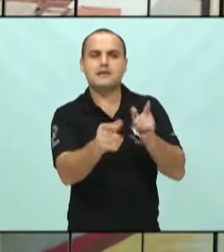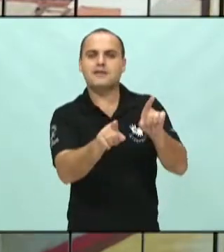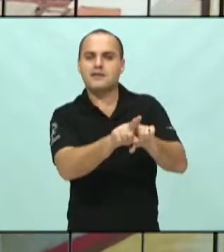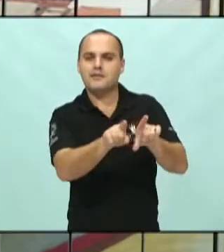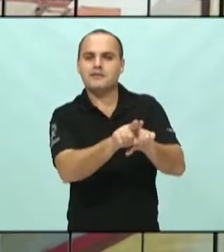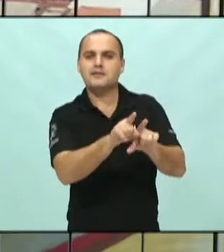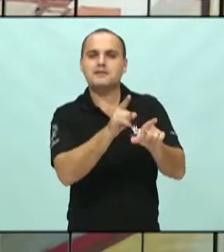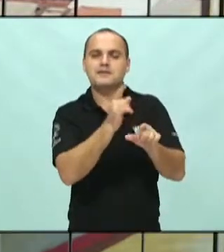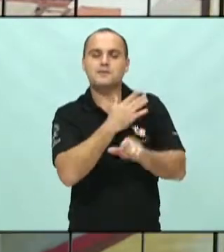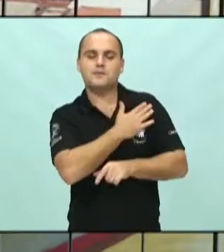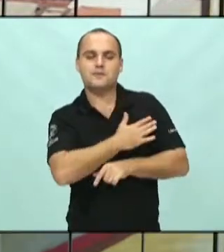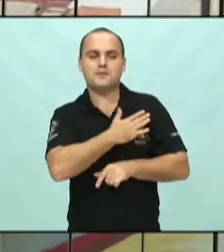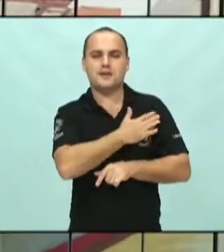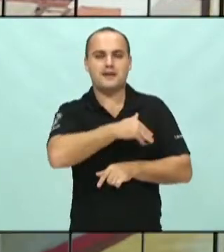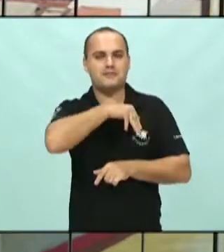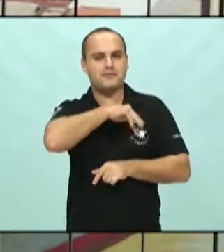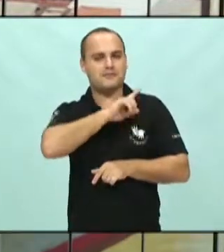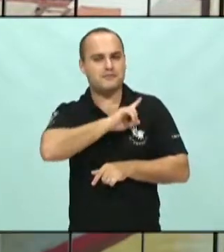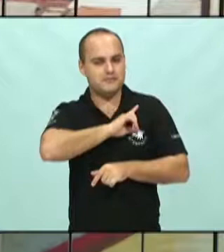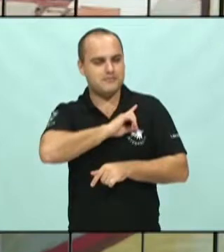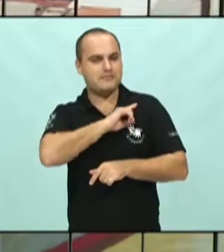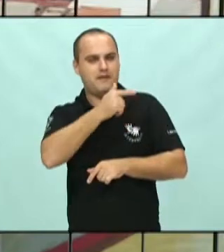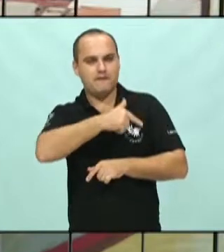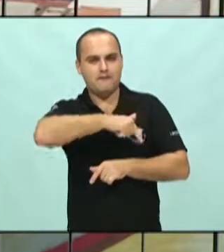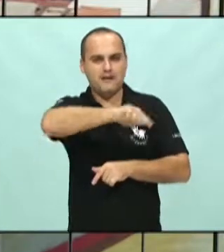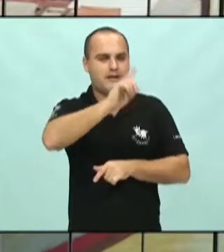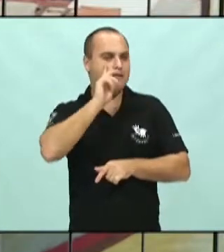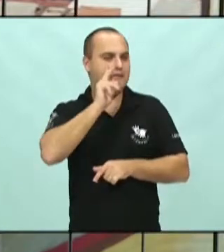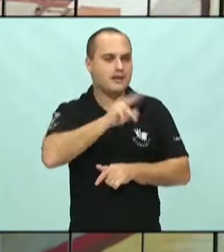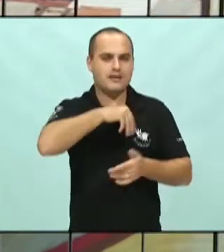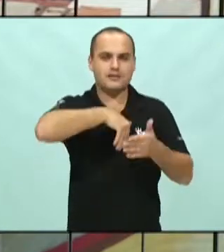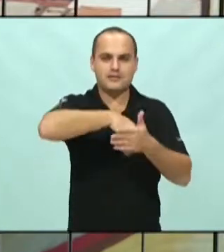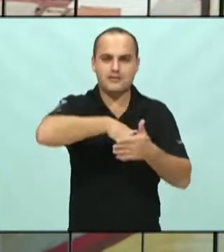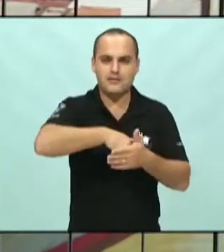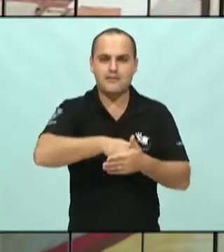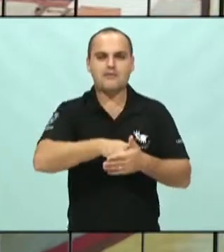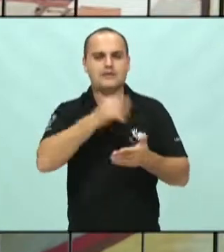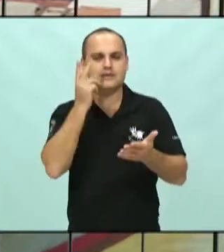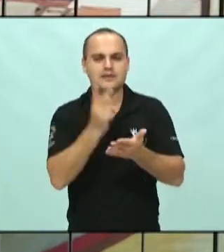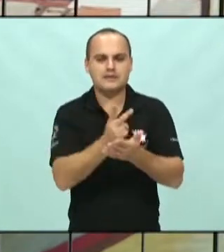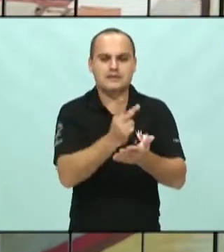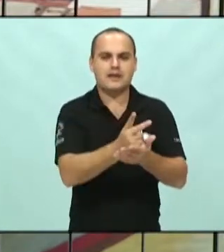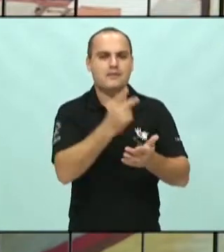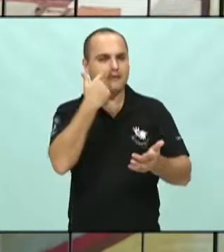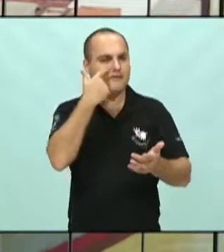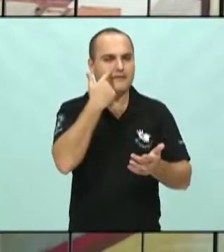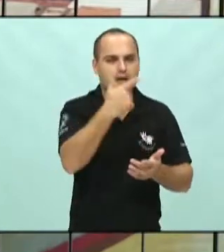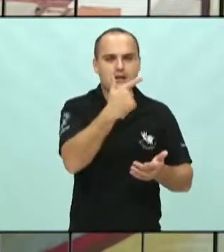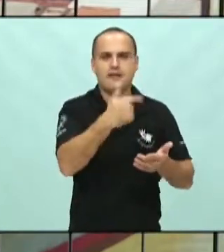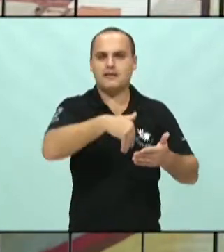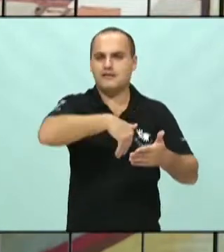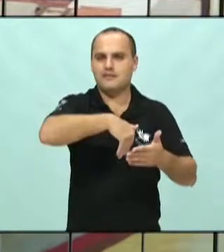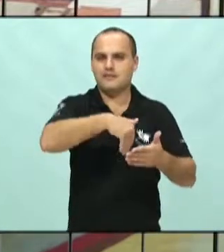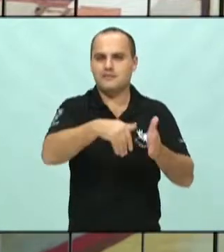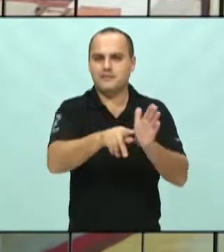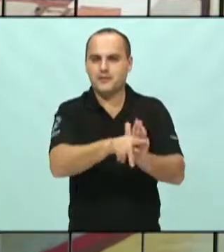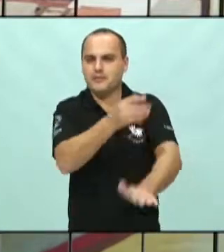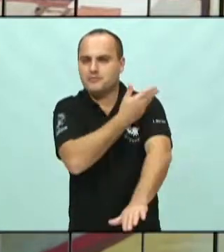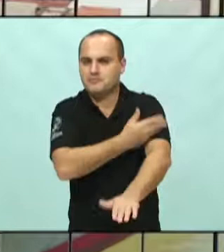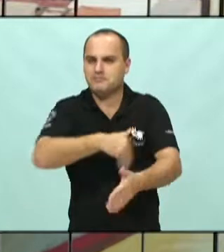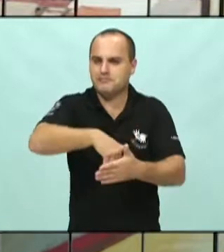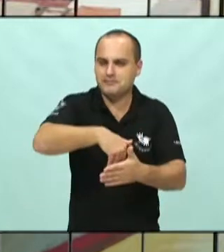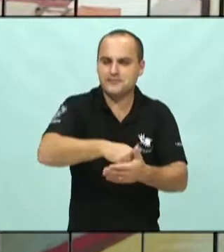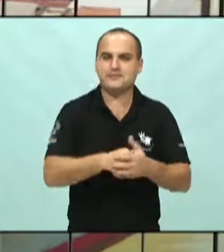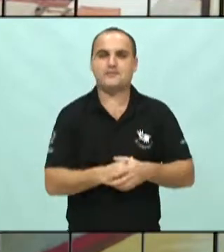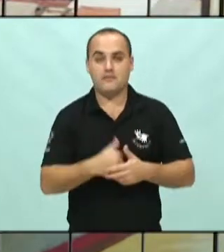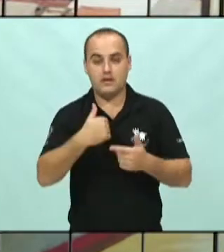poucos acompanhando o clube, depois indo nos jogos, depois indo em jogos e sempre que possível acompanhando nos treinos. E como eu também sou